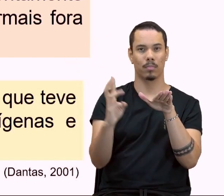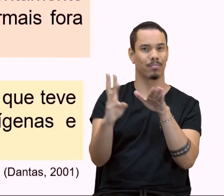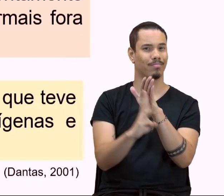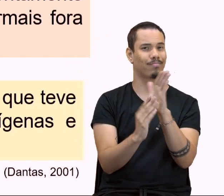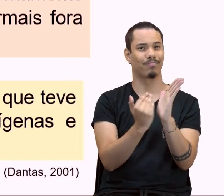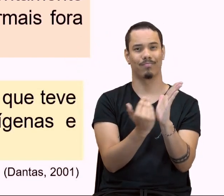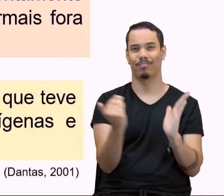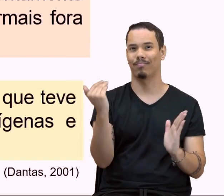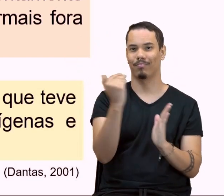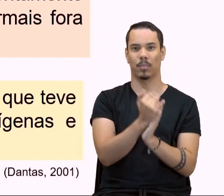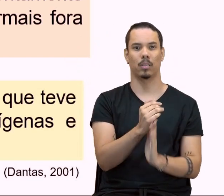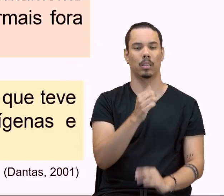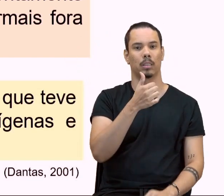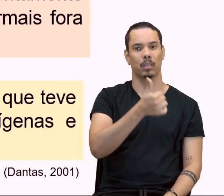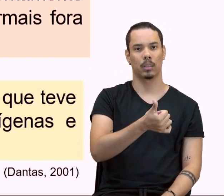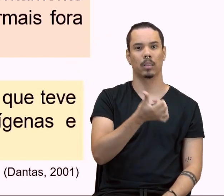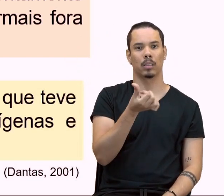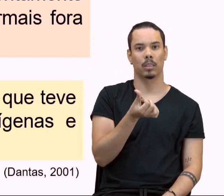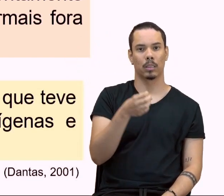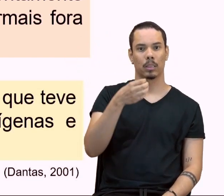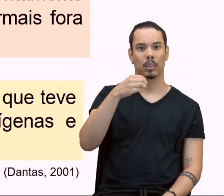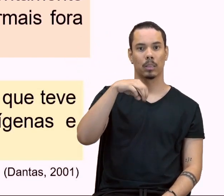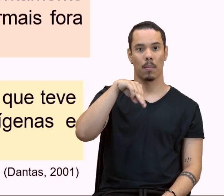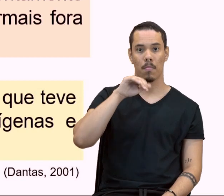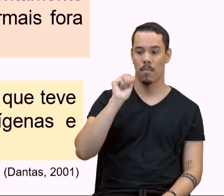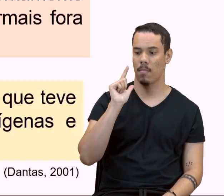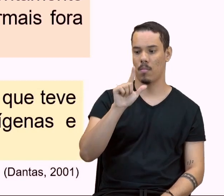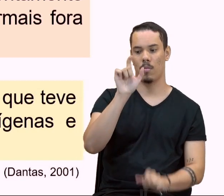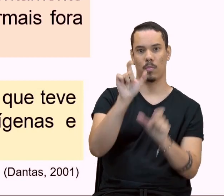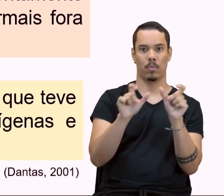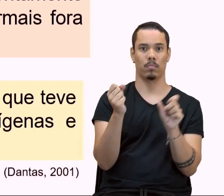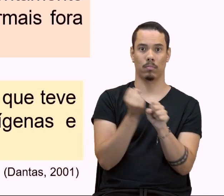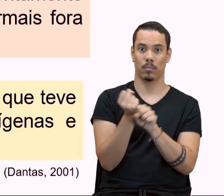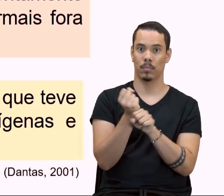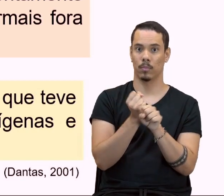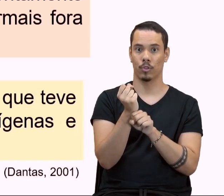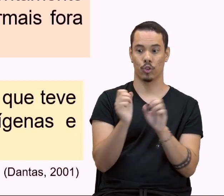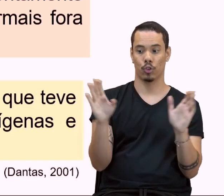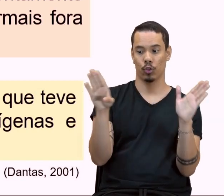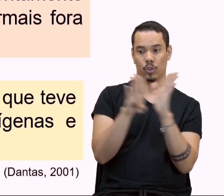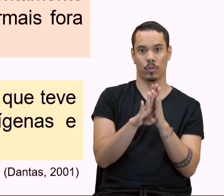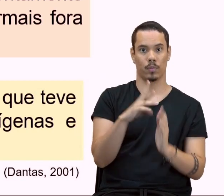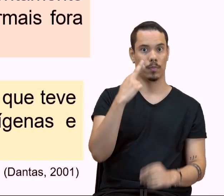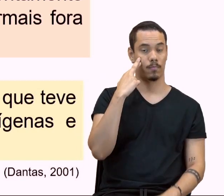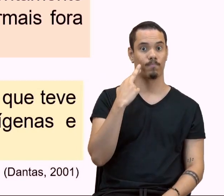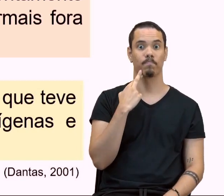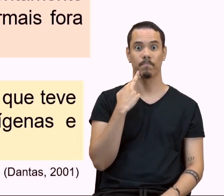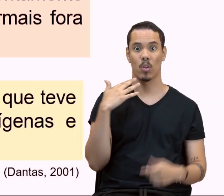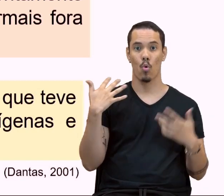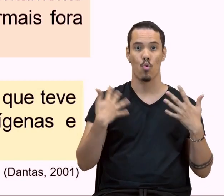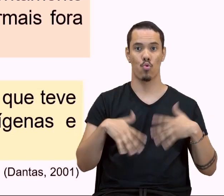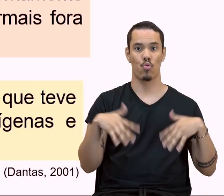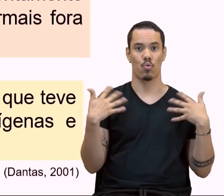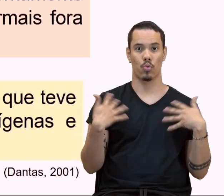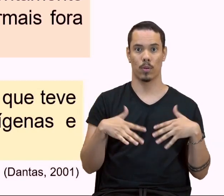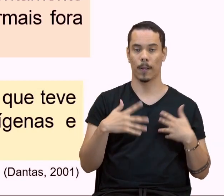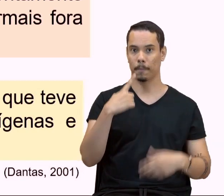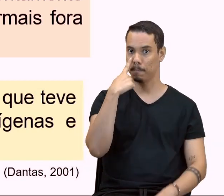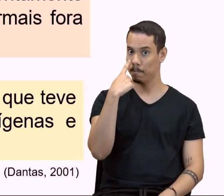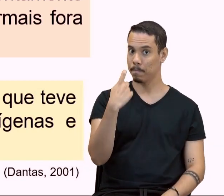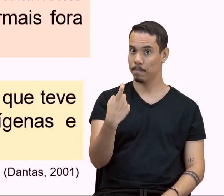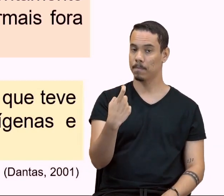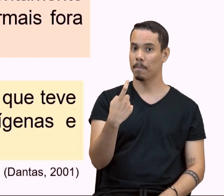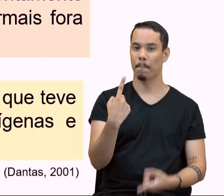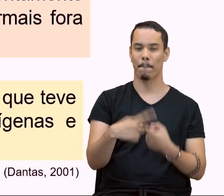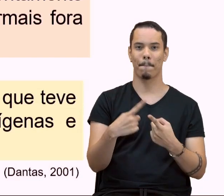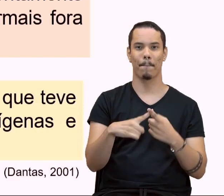160 mil pessoas por ano, chegando em Rondônia. Interessante essa parte, me chamou a